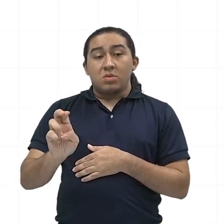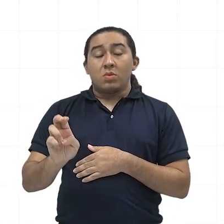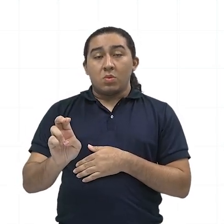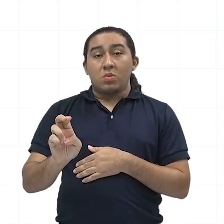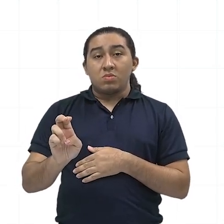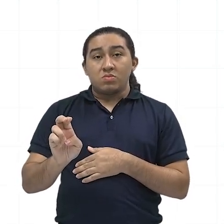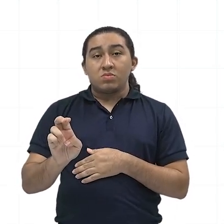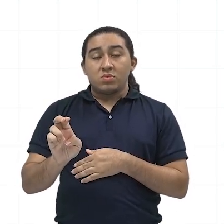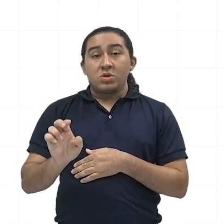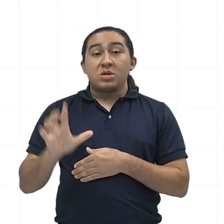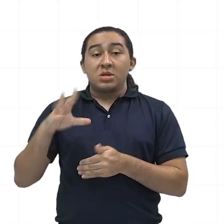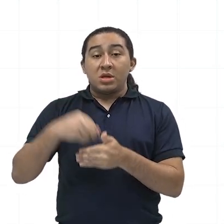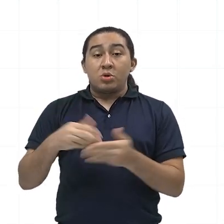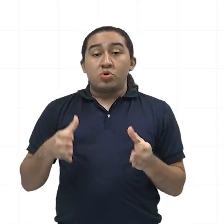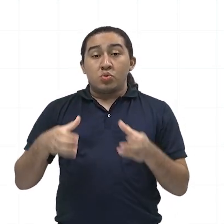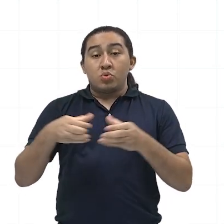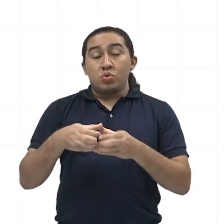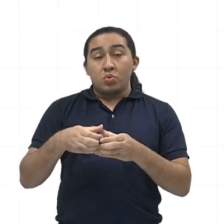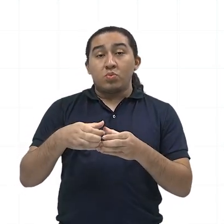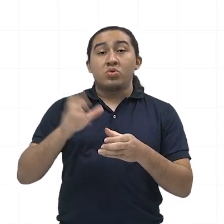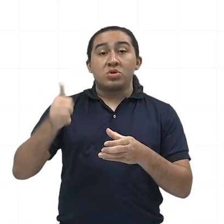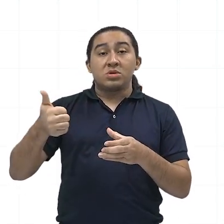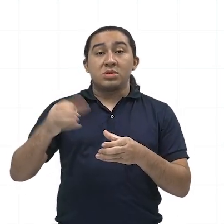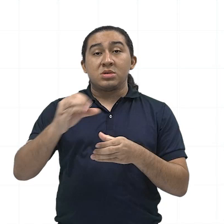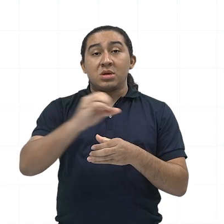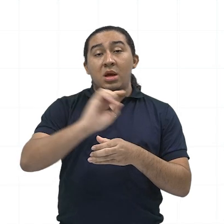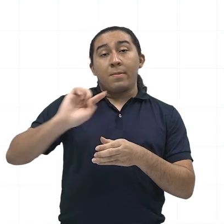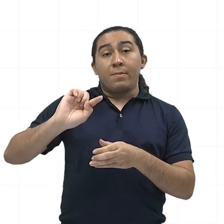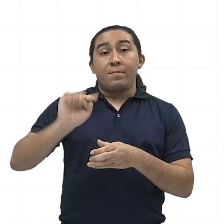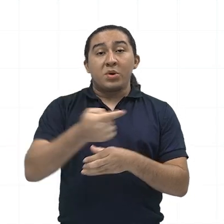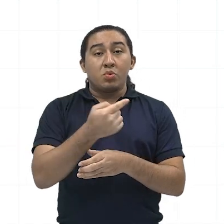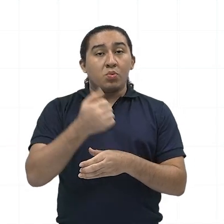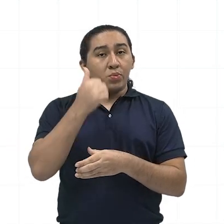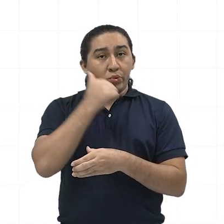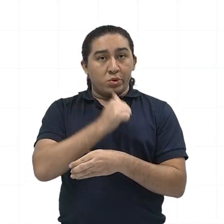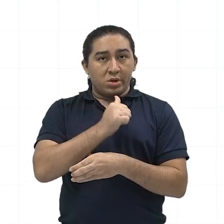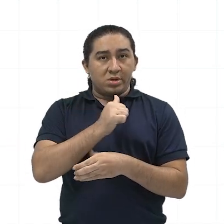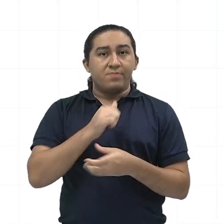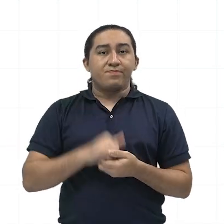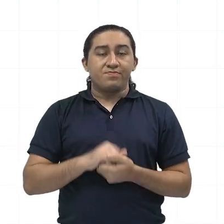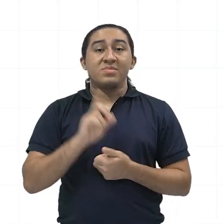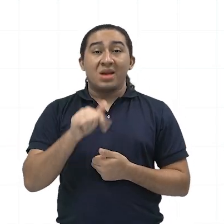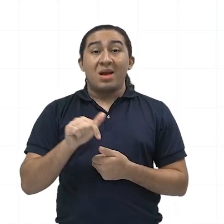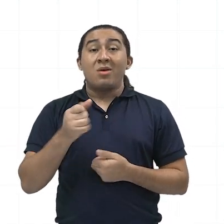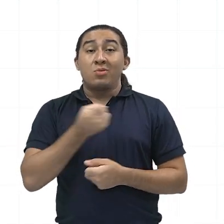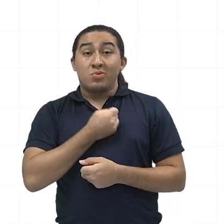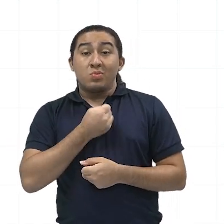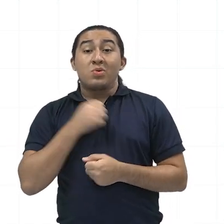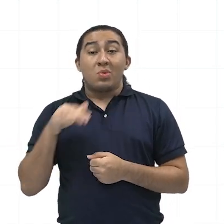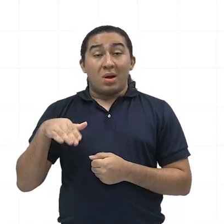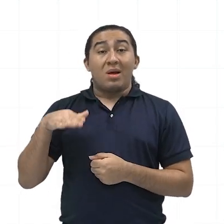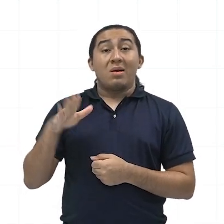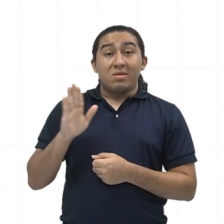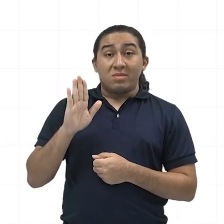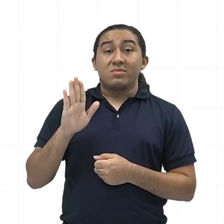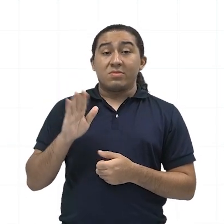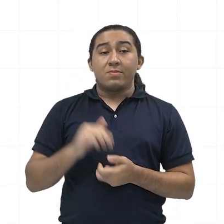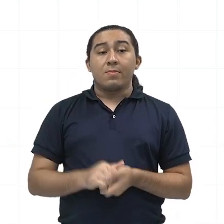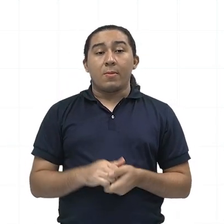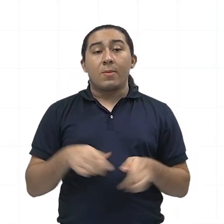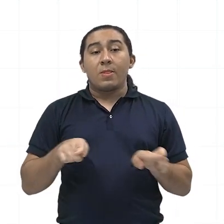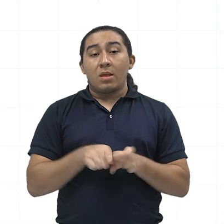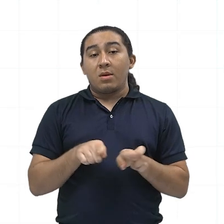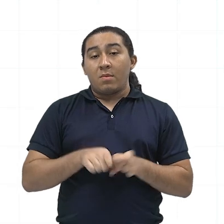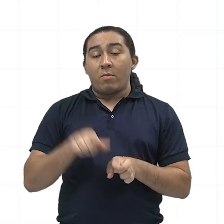13,45 casos para cada 100 mil mulheres. Então, um número bastante alto e preocupante, né? Chama a